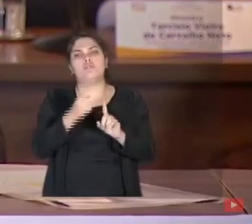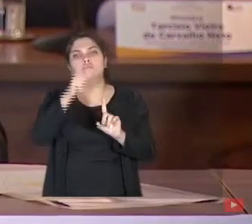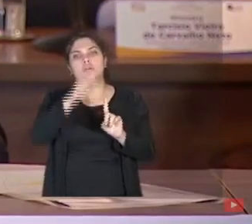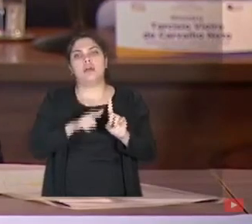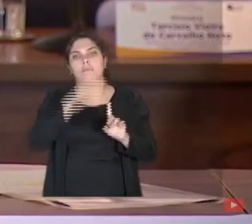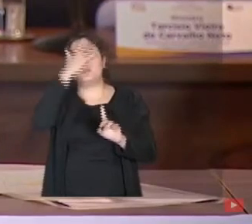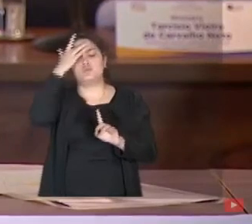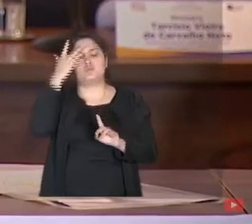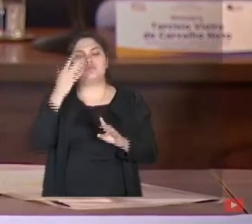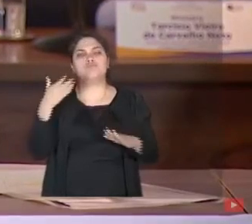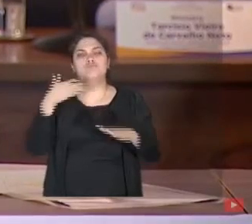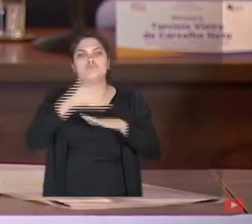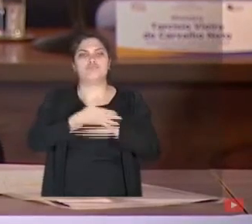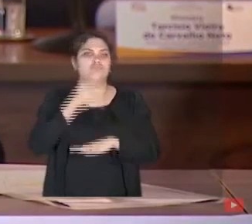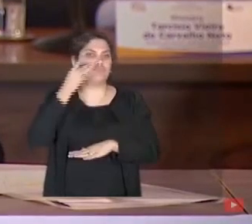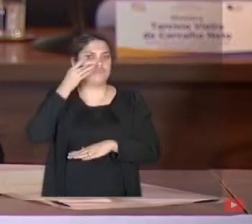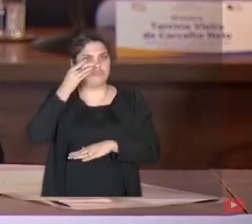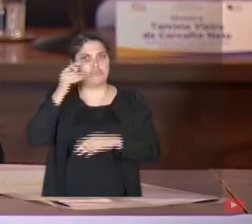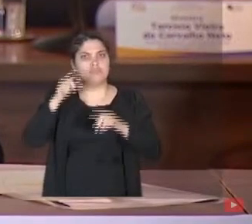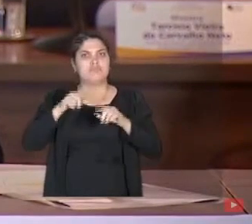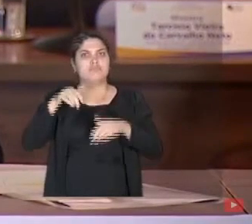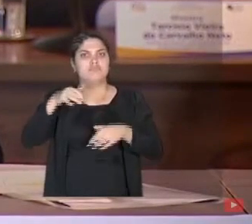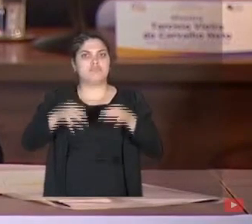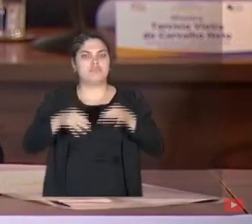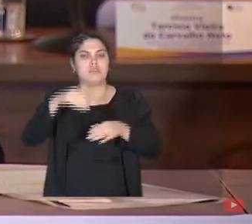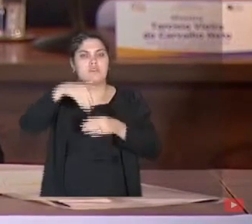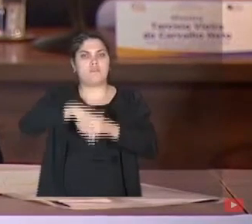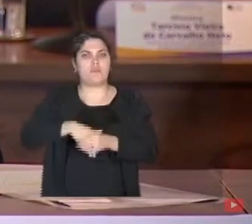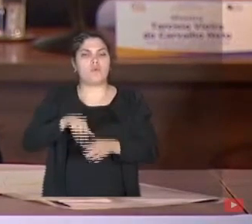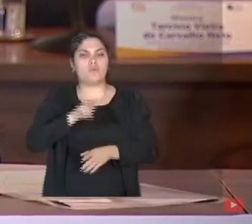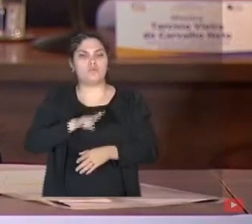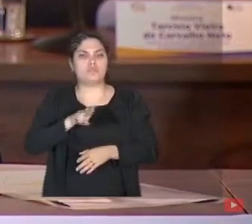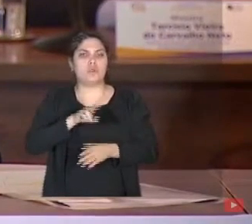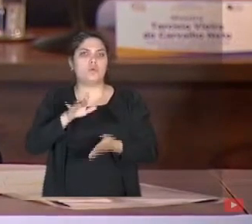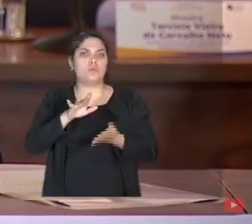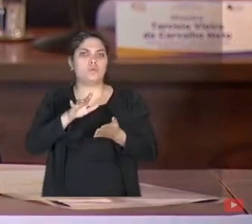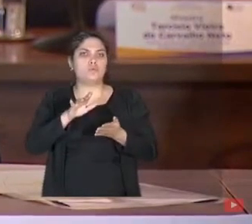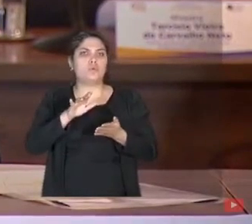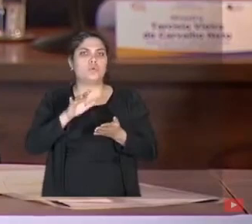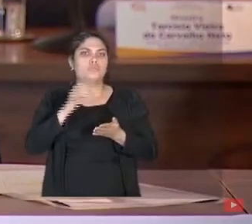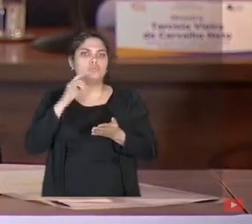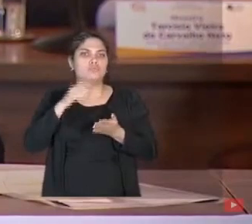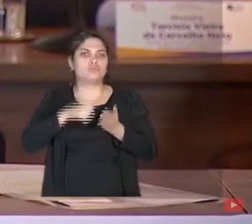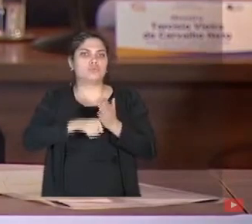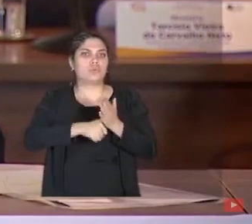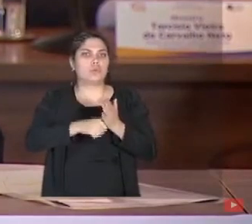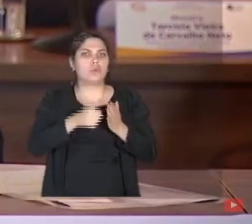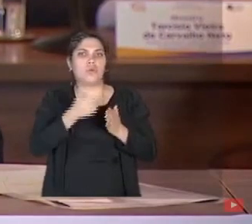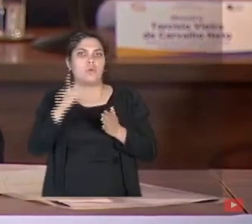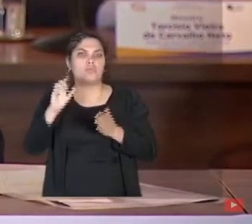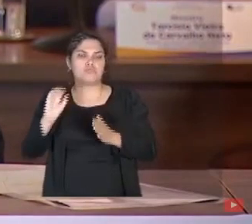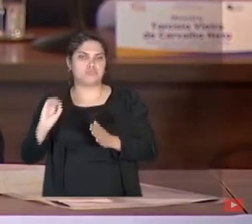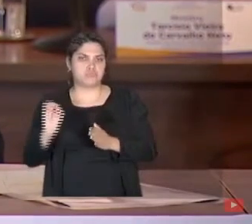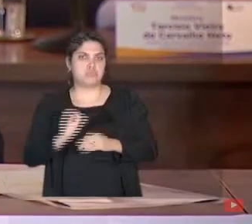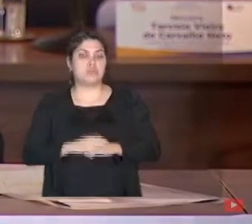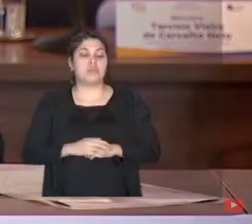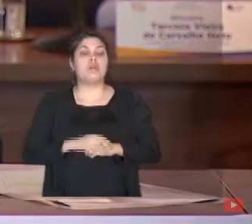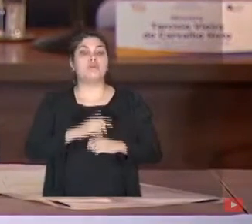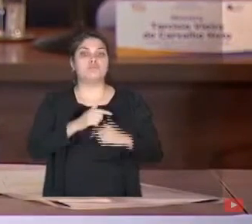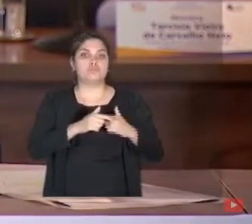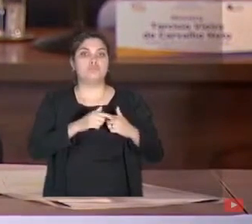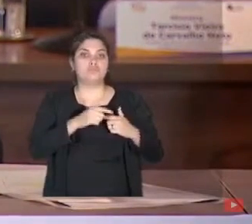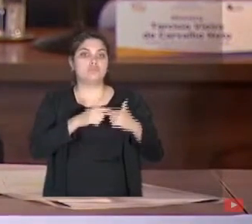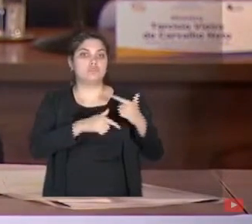que compareceu à sessão eleitoral munida desse documento e não de nenhum outro. A